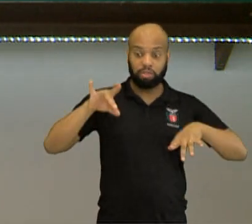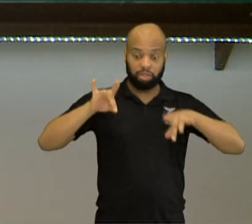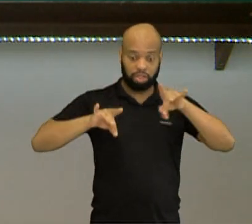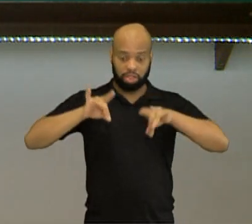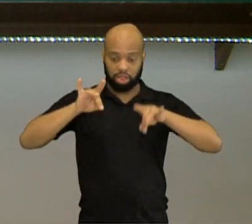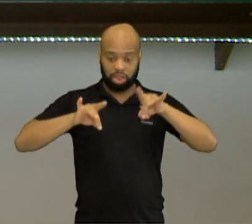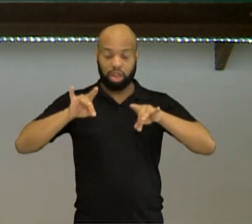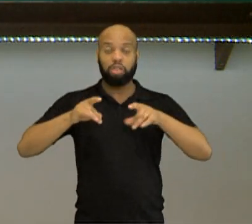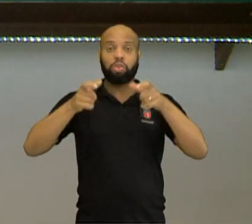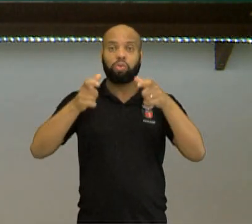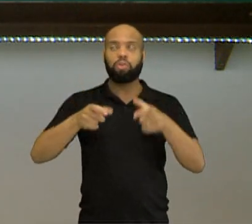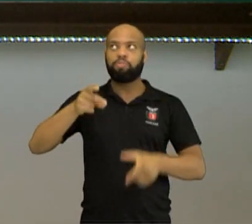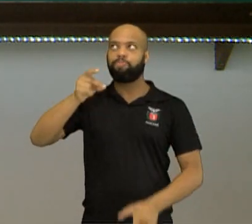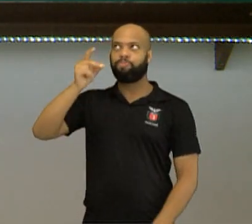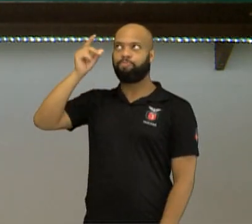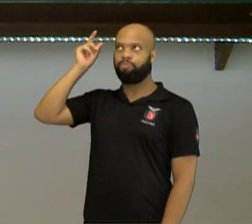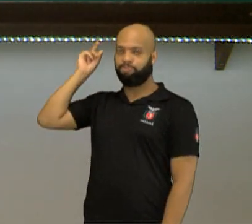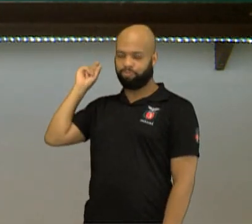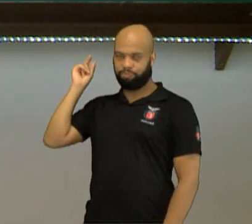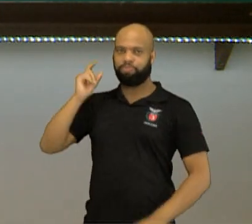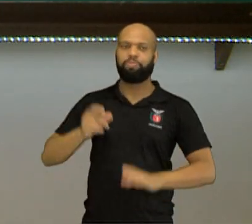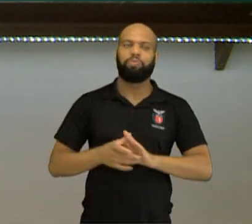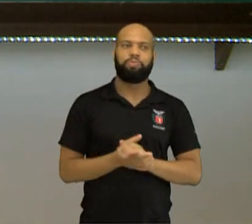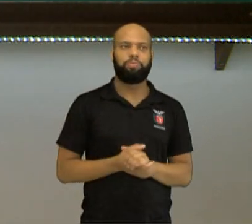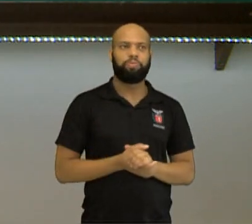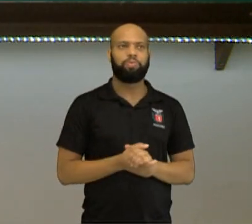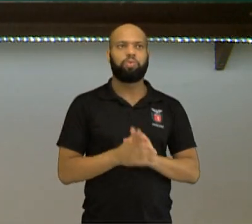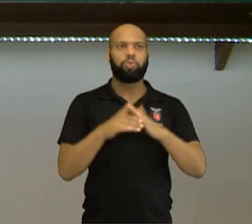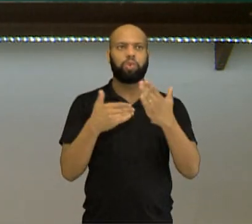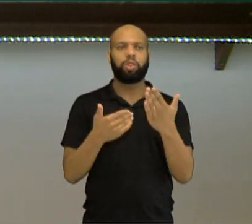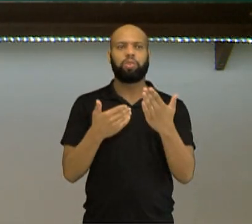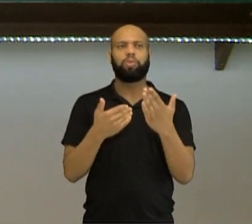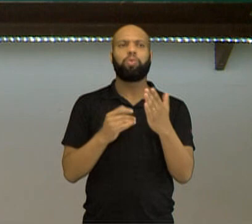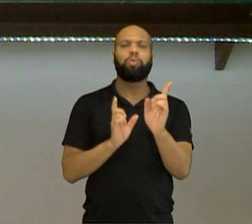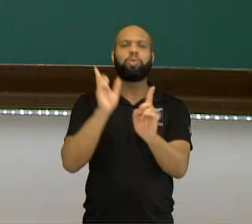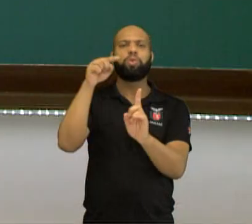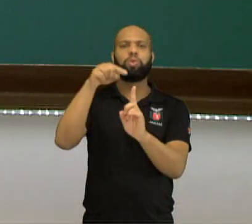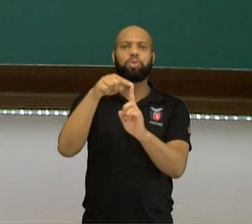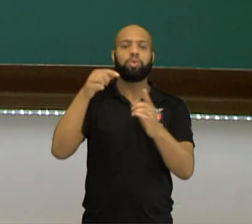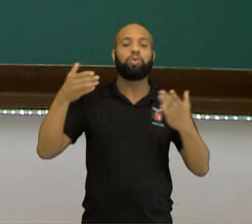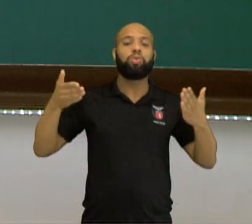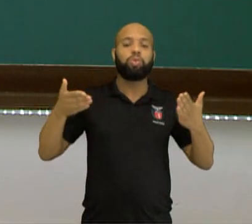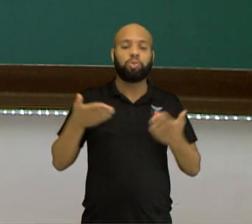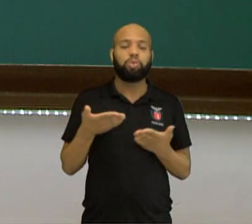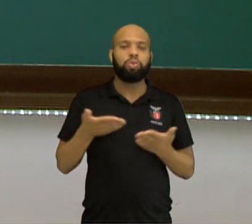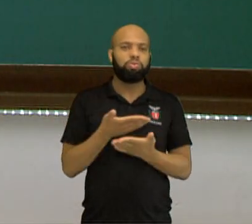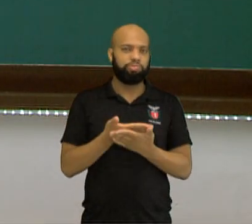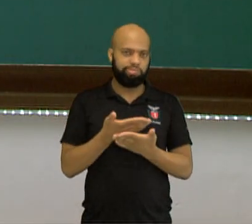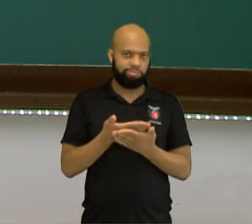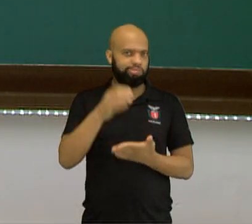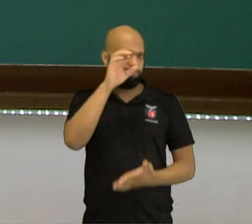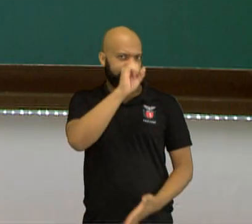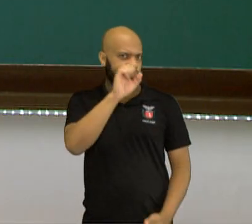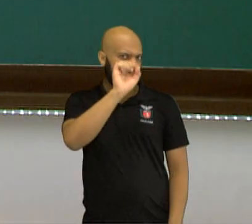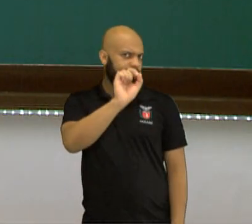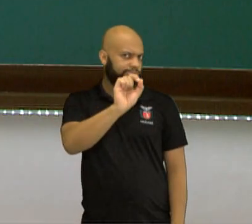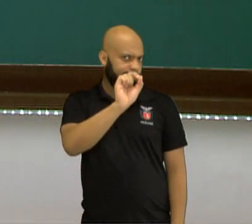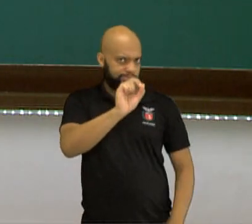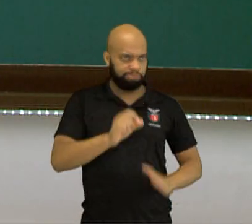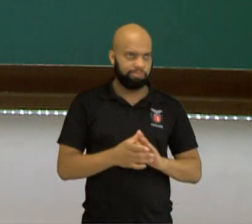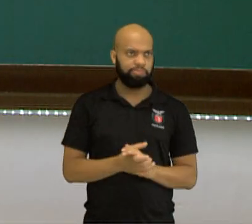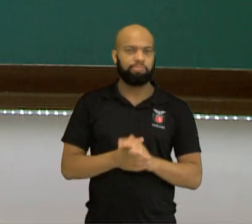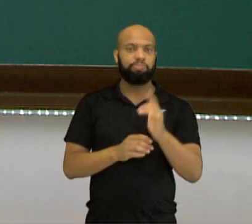na antiguidade. Então, quais são os objetivos dessa aula?